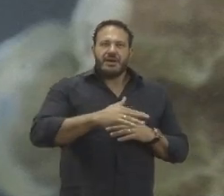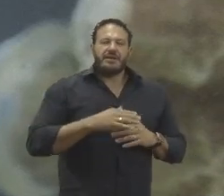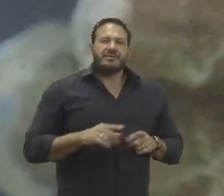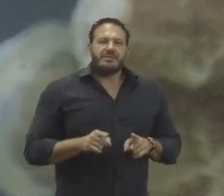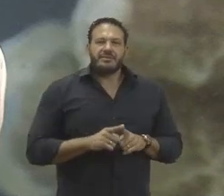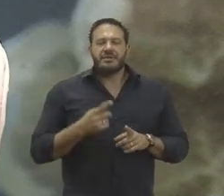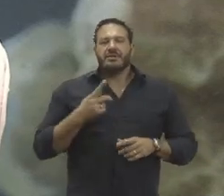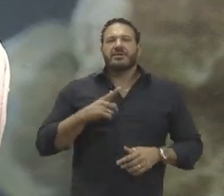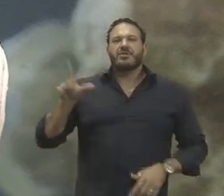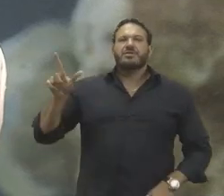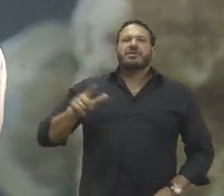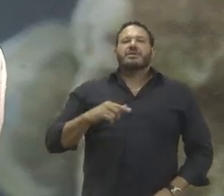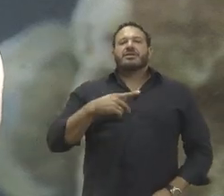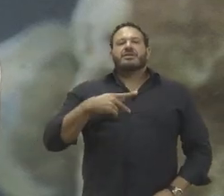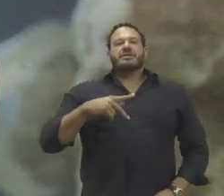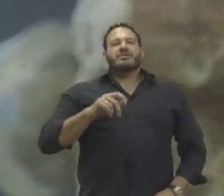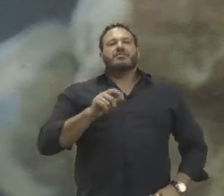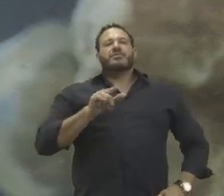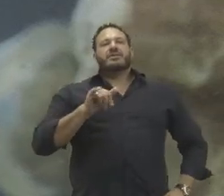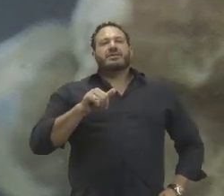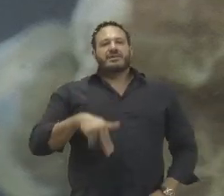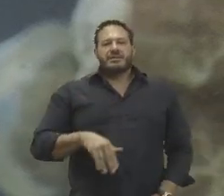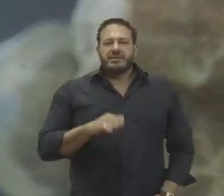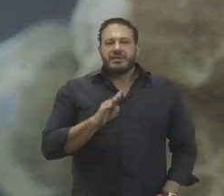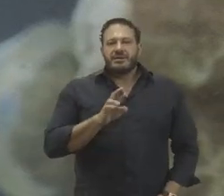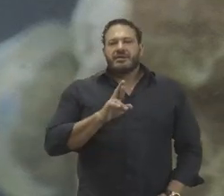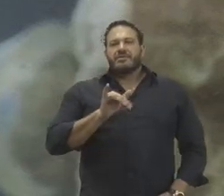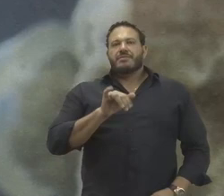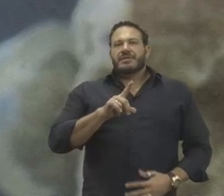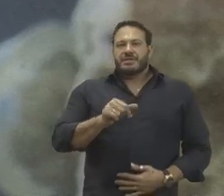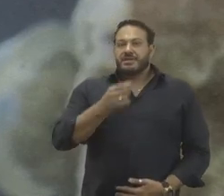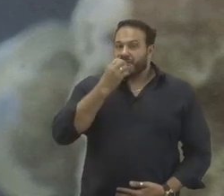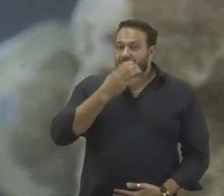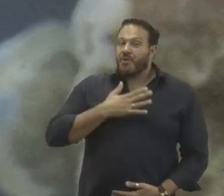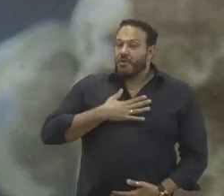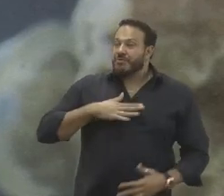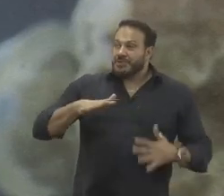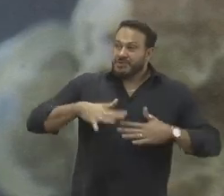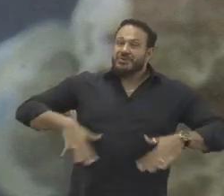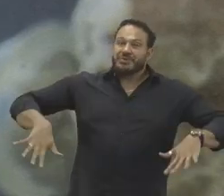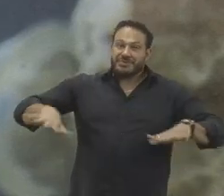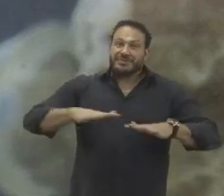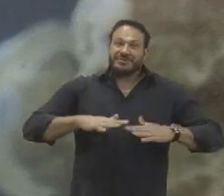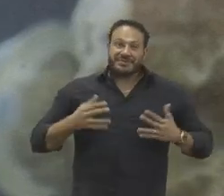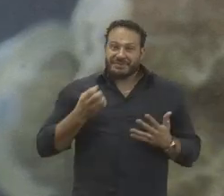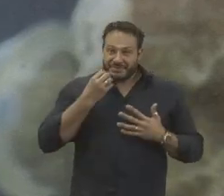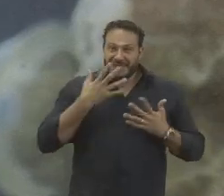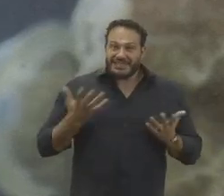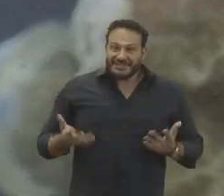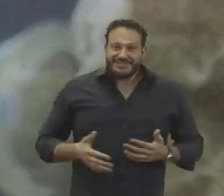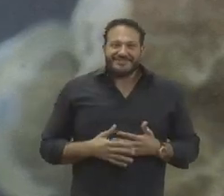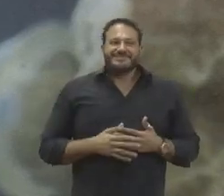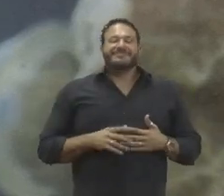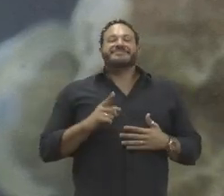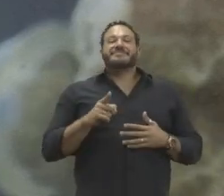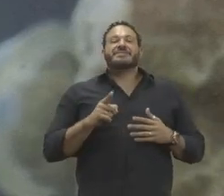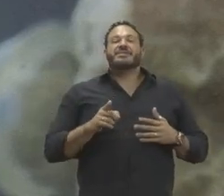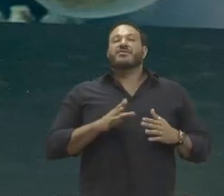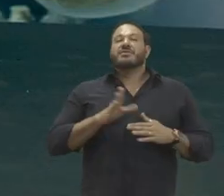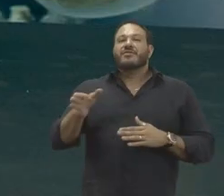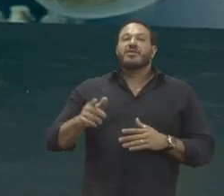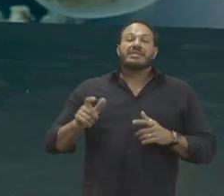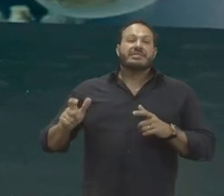a Poliana brita que hoje apresenta o fantástico então o mar fez bem para todos nós como se vê foi legal e para onde você foi de